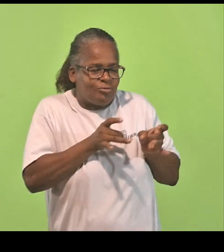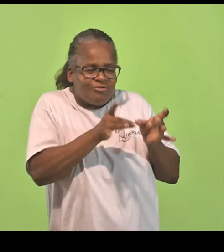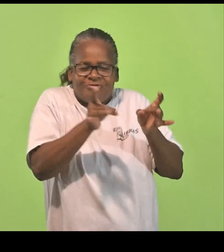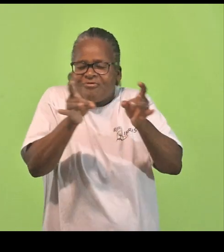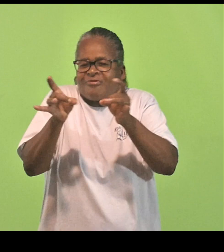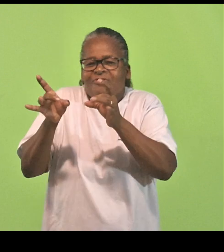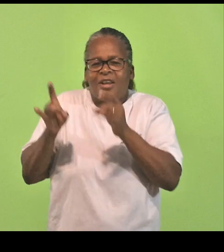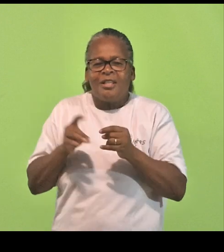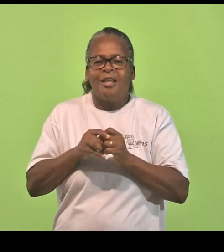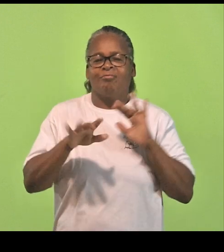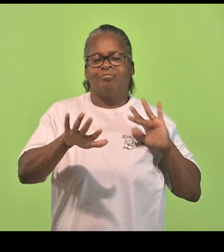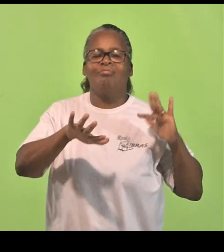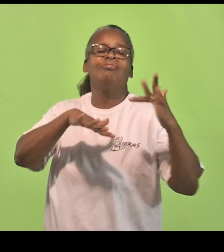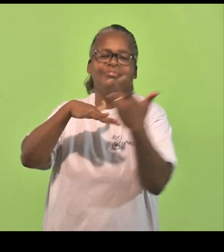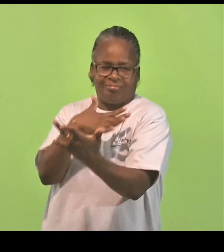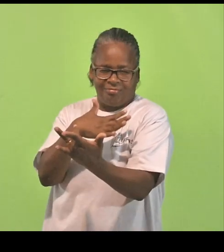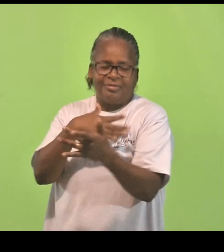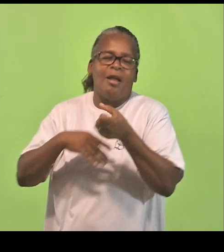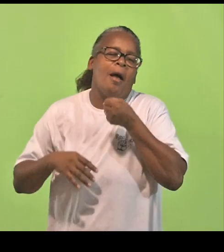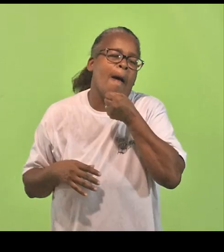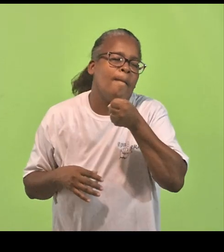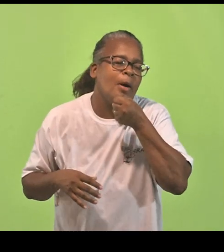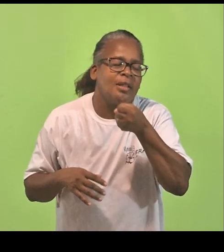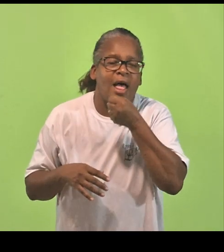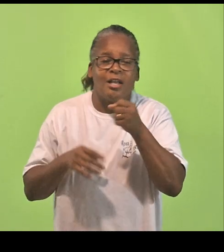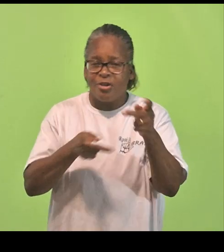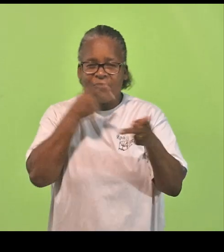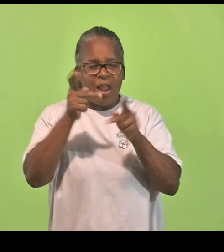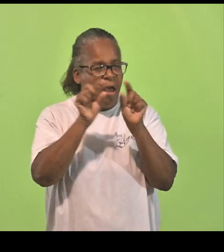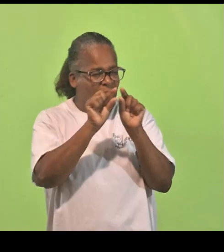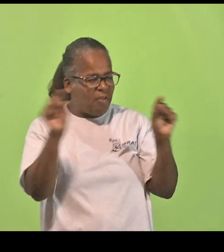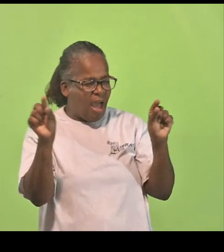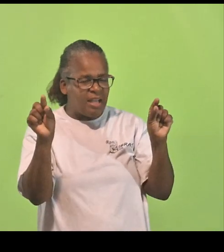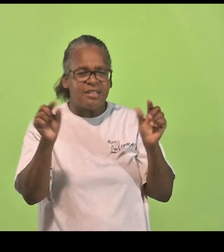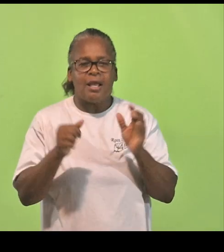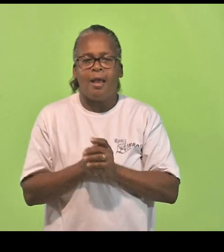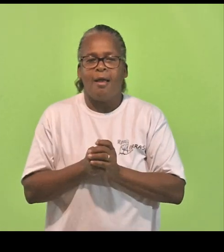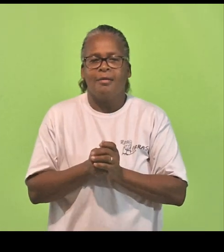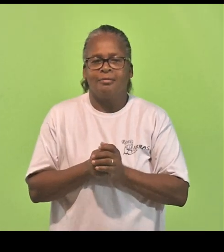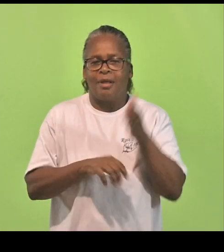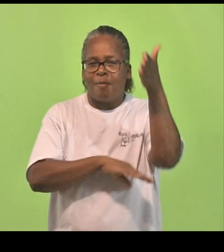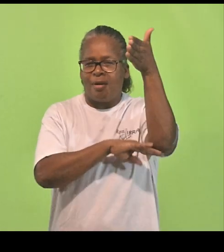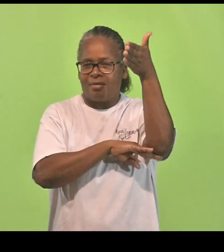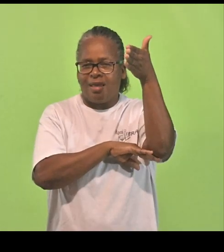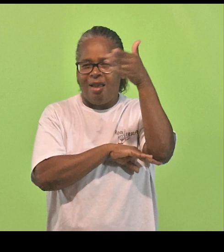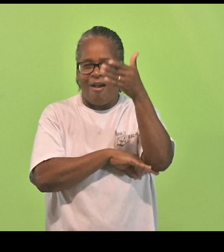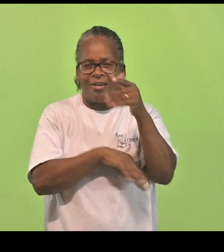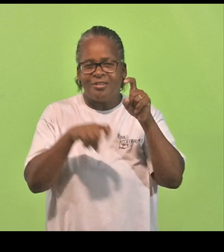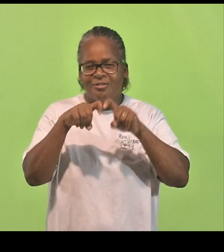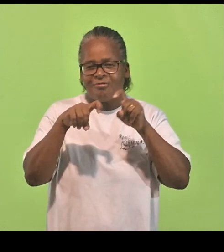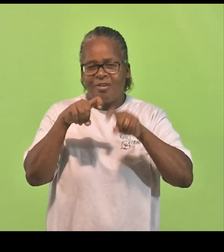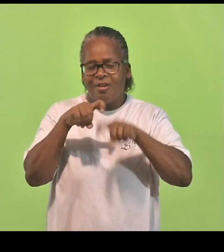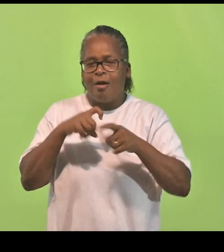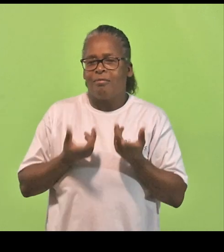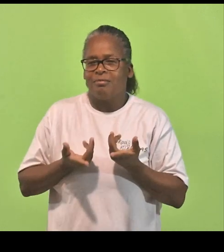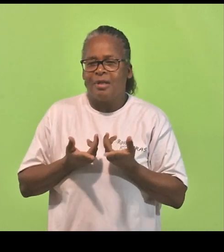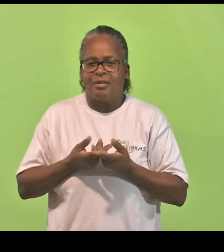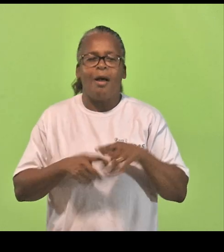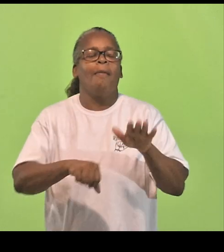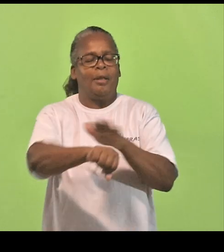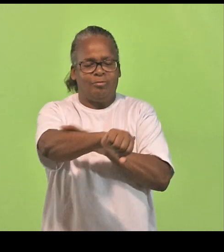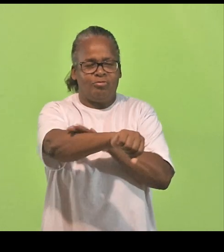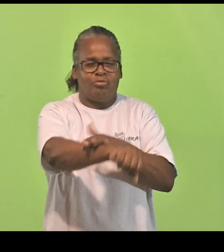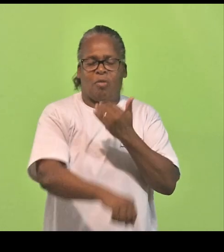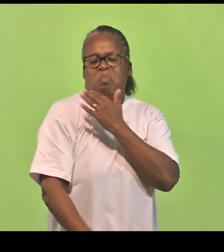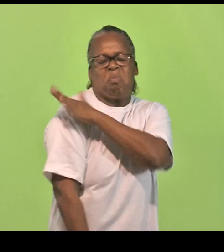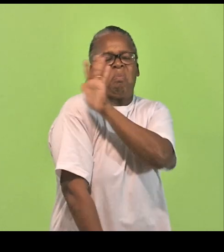pedofilia. As reportagens ostentam frases como "Kombi era motel na escolinha do sexo", mais um caso onde racismo,